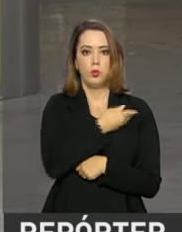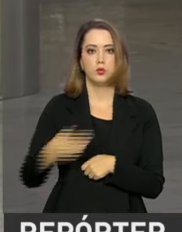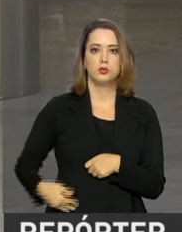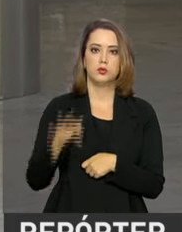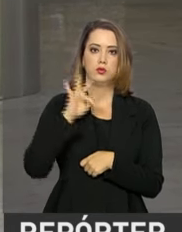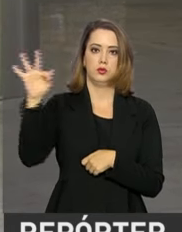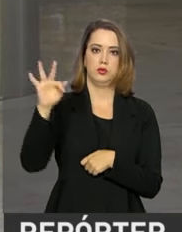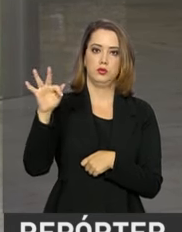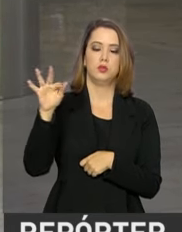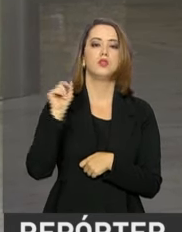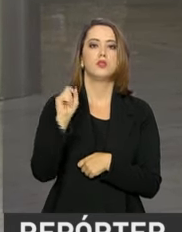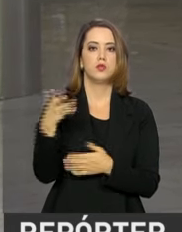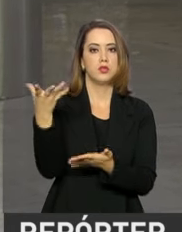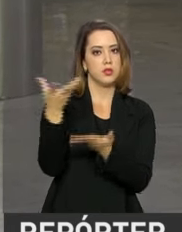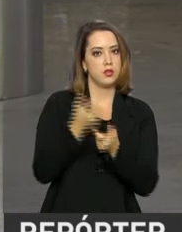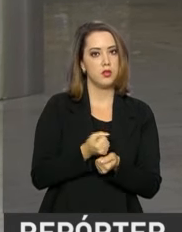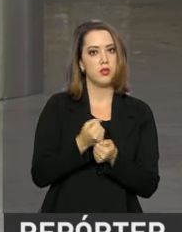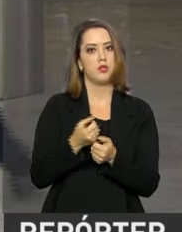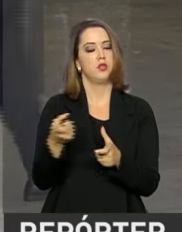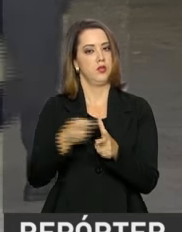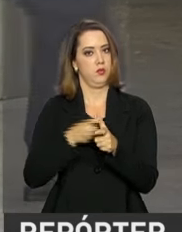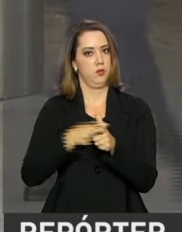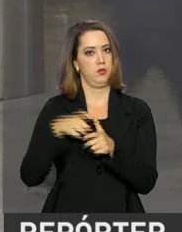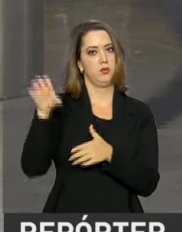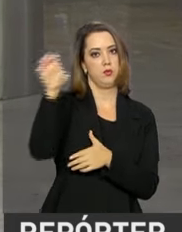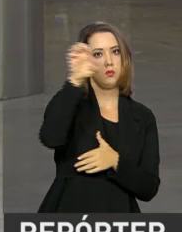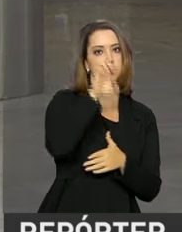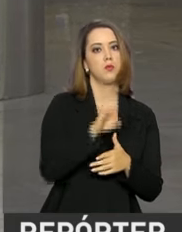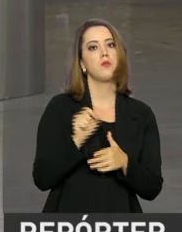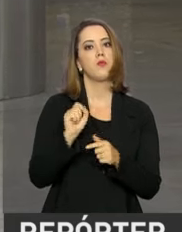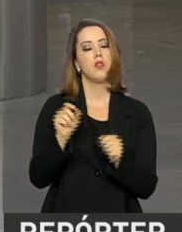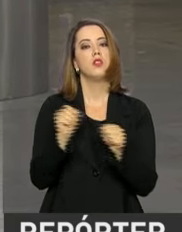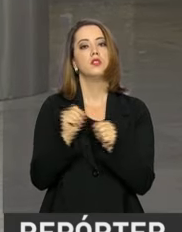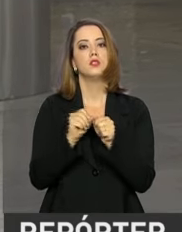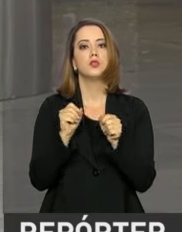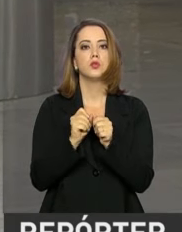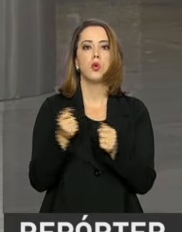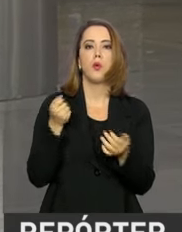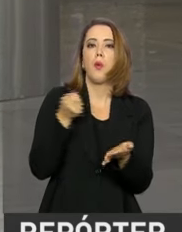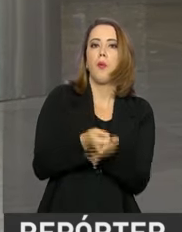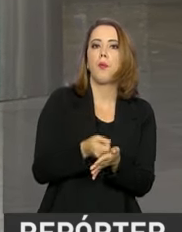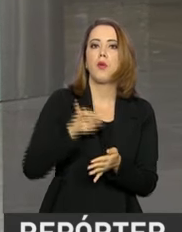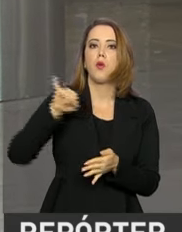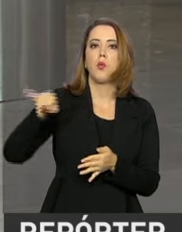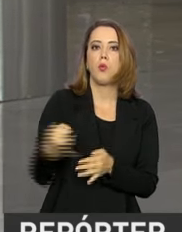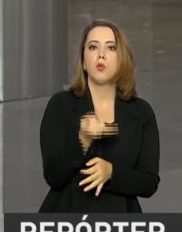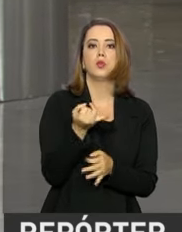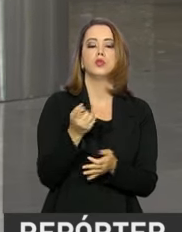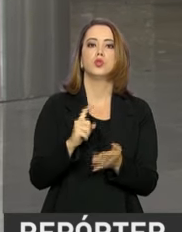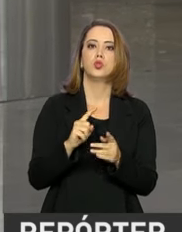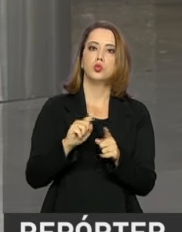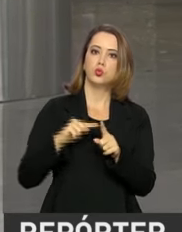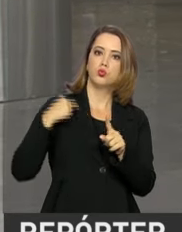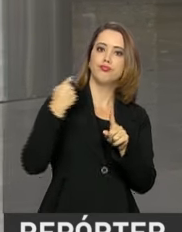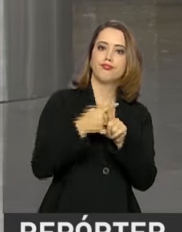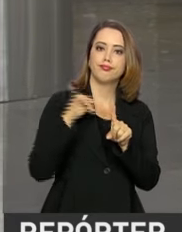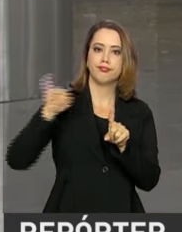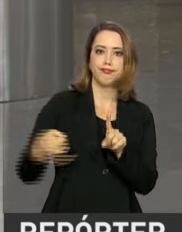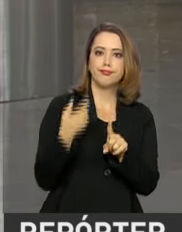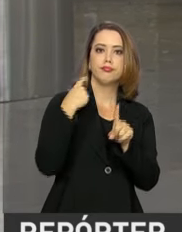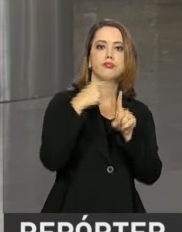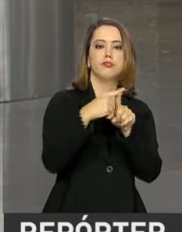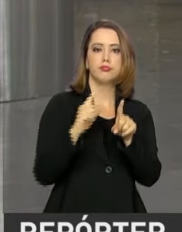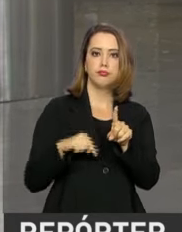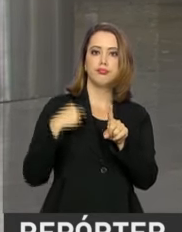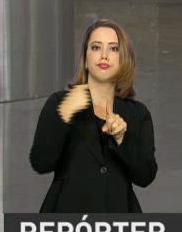e estipulou a forma de pagamento a partir de juros compostos, que são juros sobre juros, como ocorre em todo